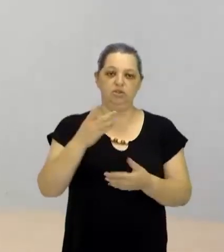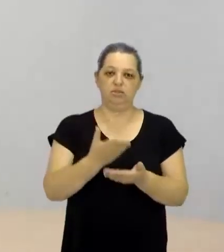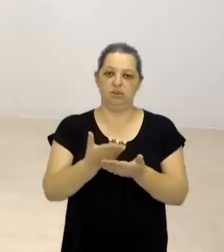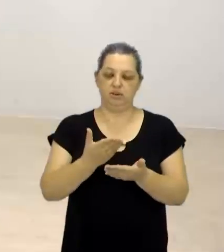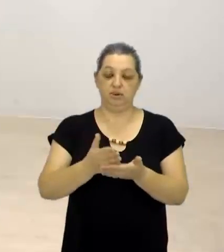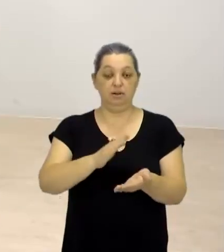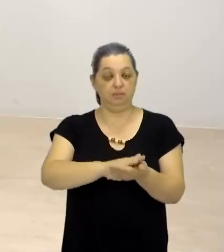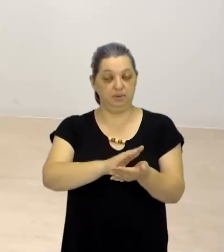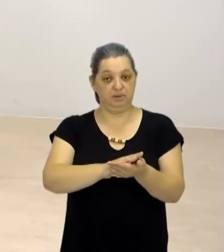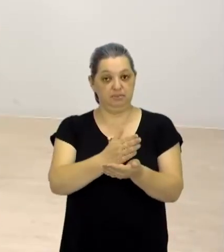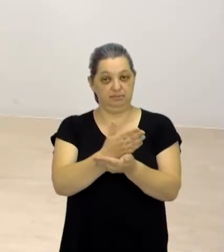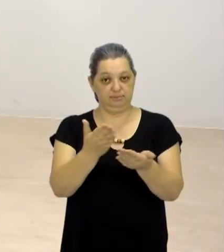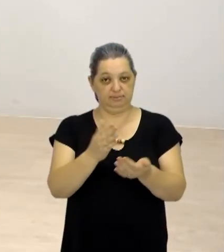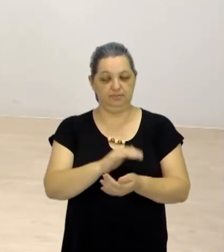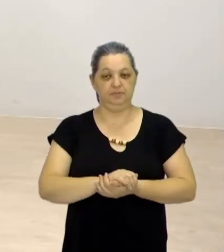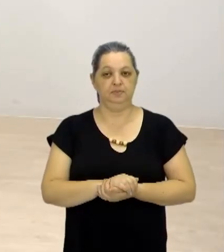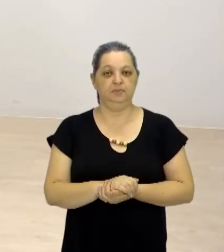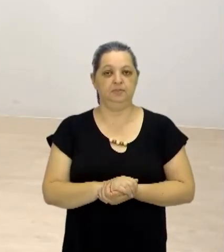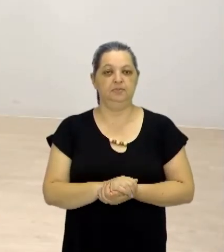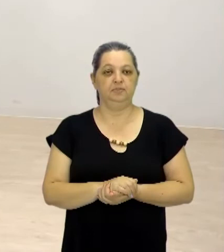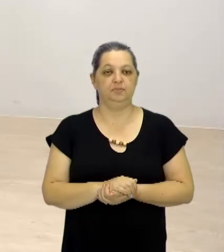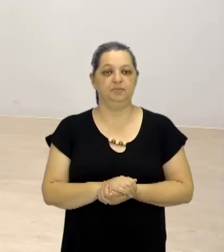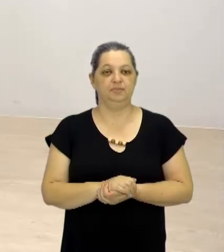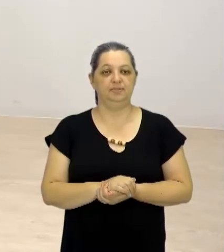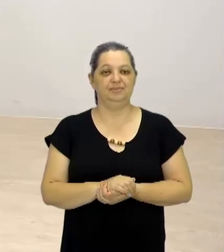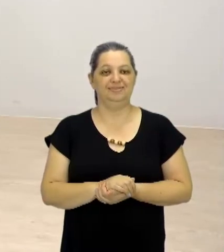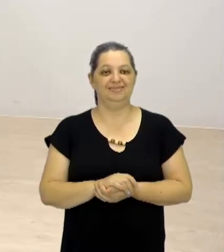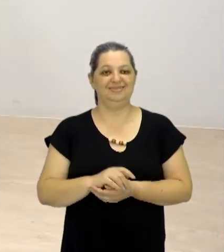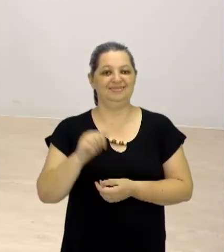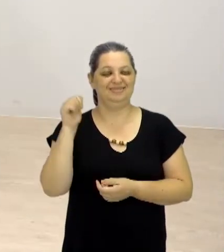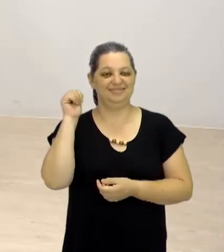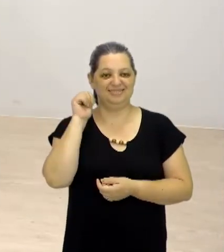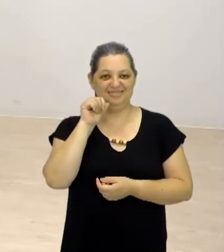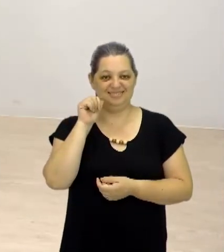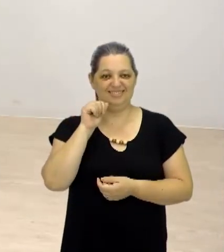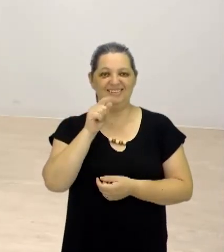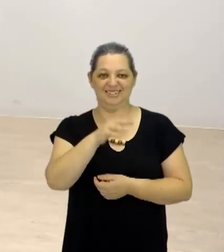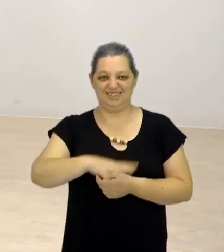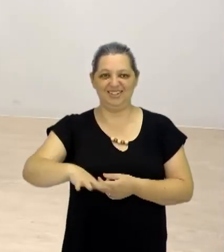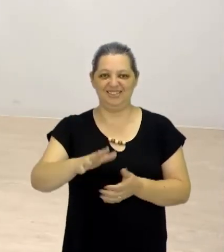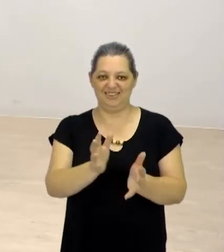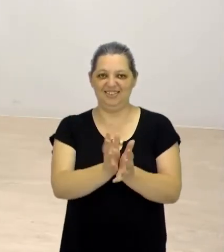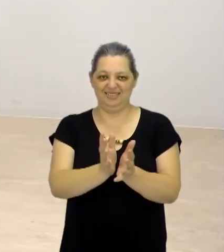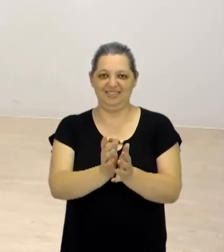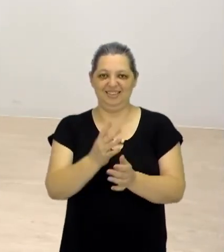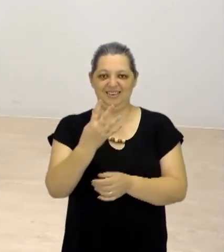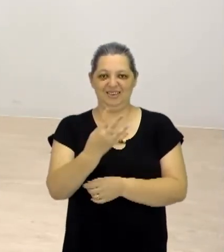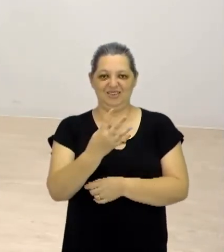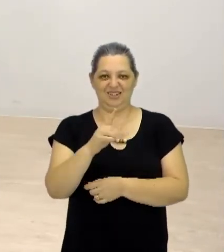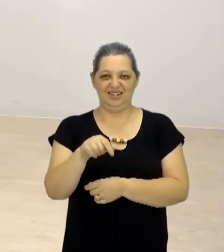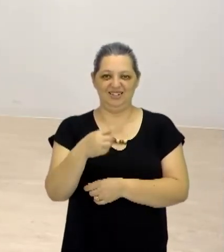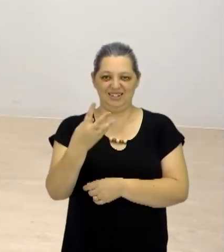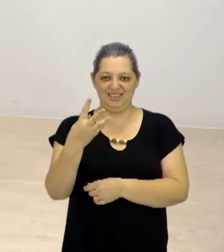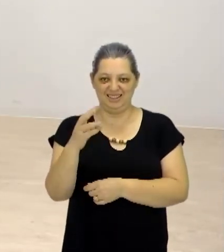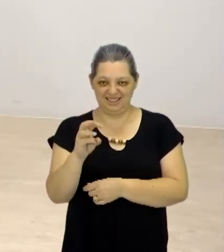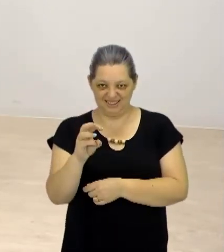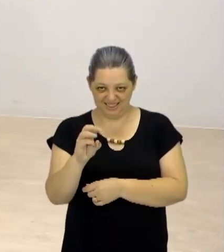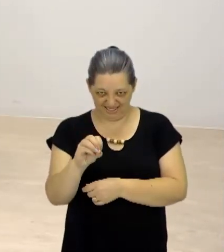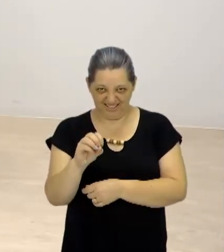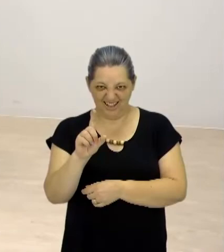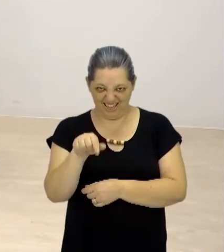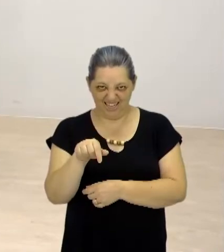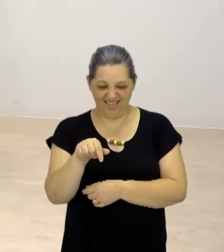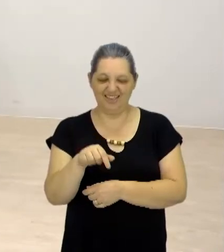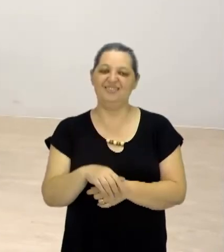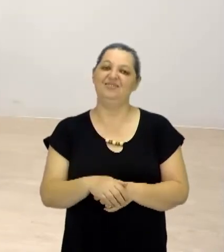para você. E a nossa produtora aqui cheia de cálculo, Carol, e o pessoal aqui está dizendo 4,30. E aí? 4,30, vamos ver se é isso